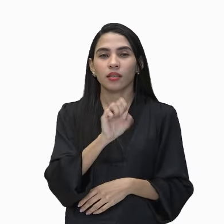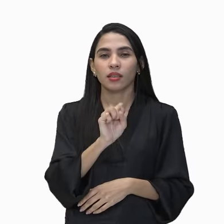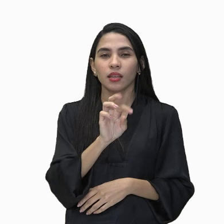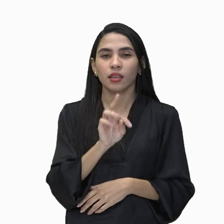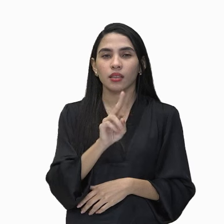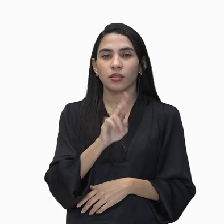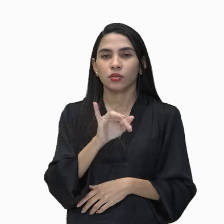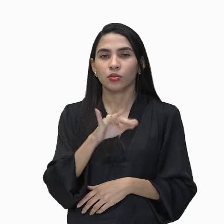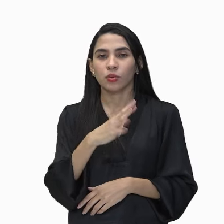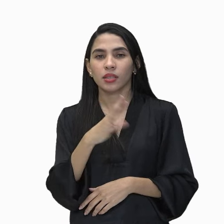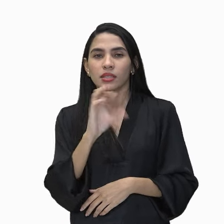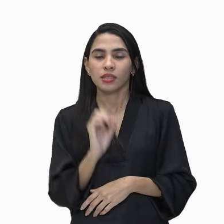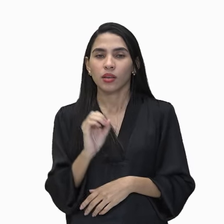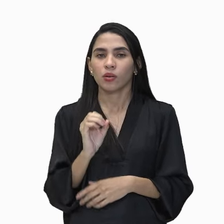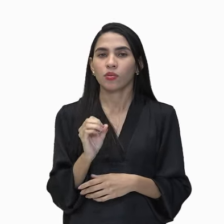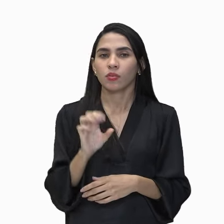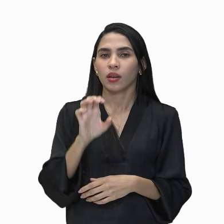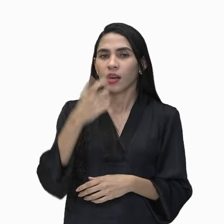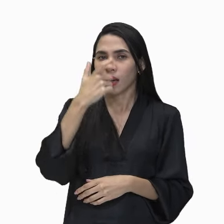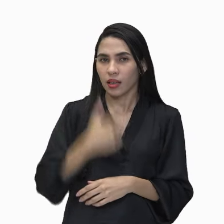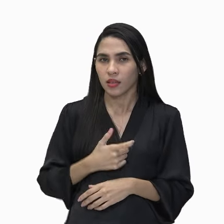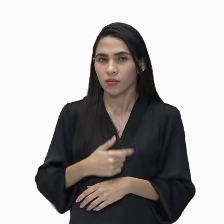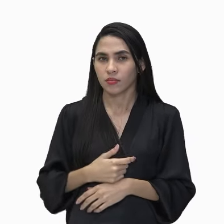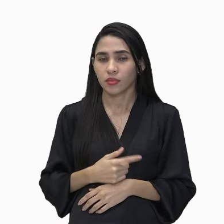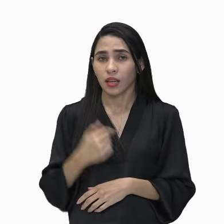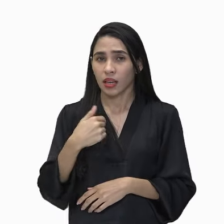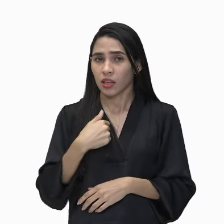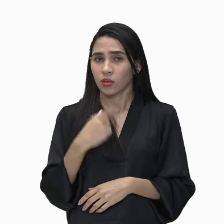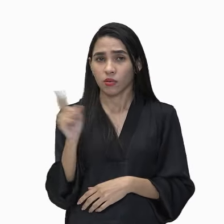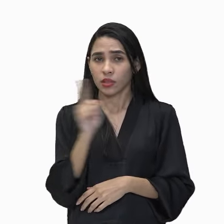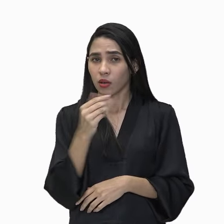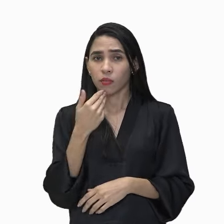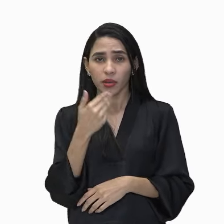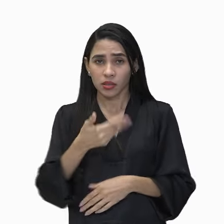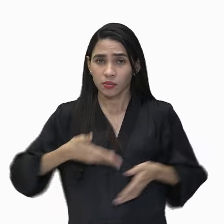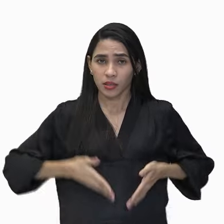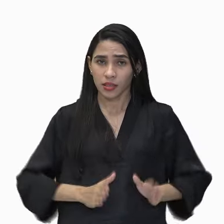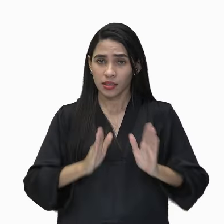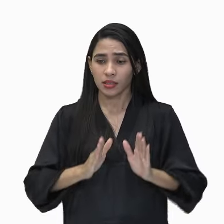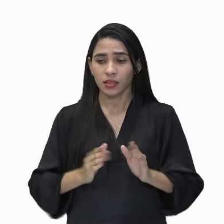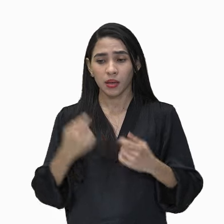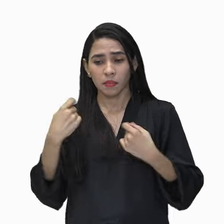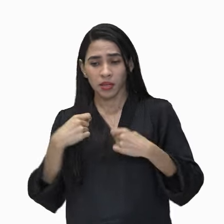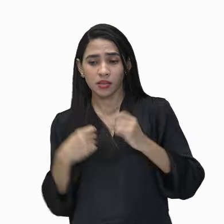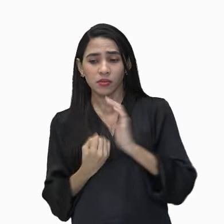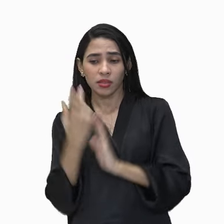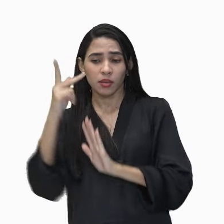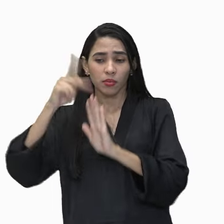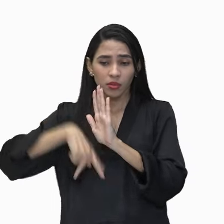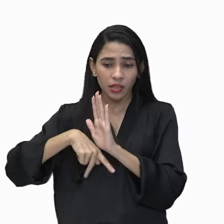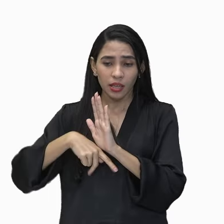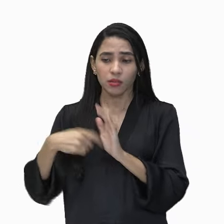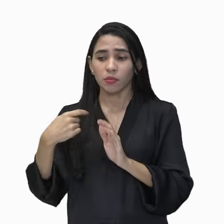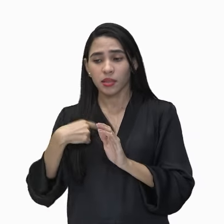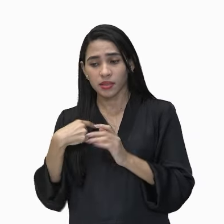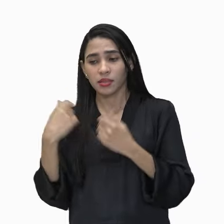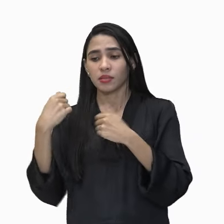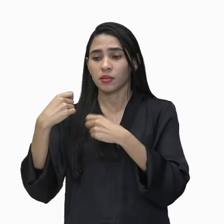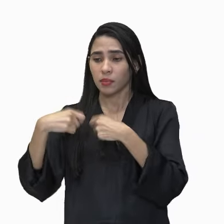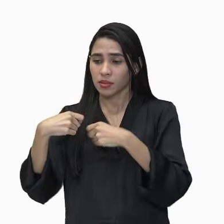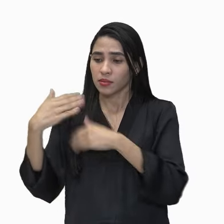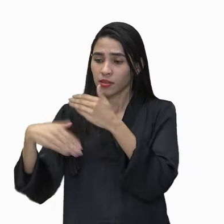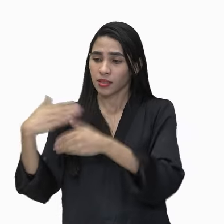seria isso daí? Não pedi para nascer, tenho que me construir, tenho que ter um projeto, tenho que